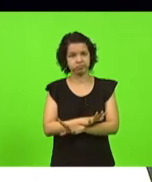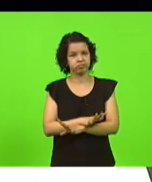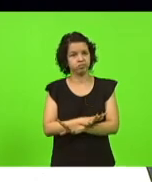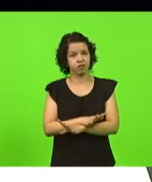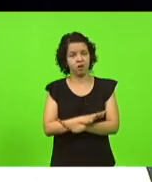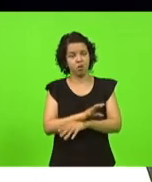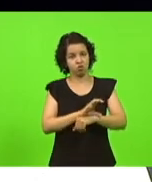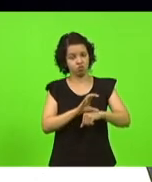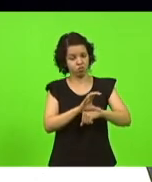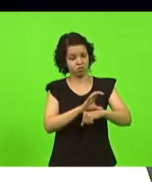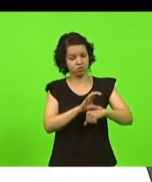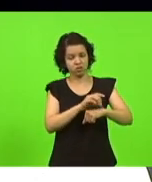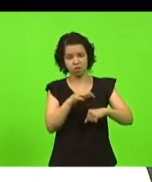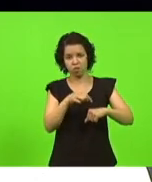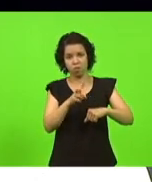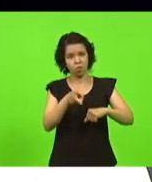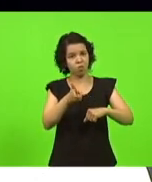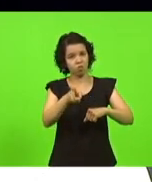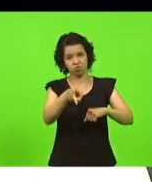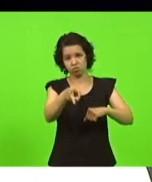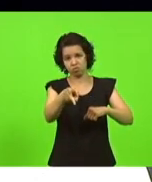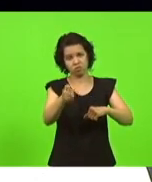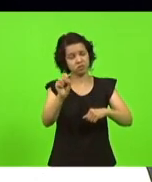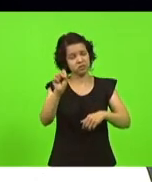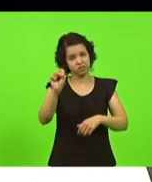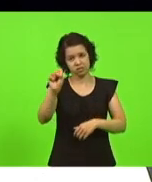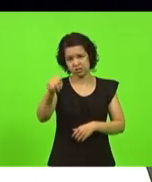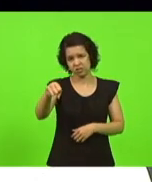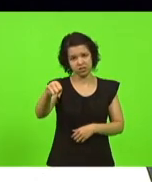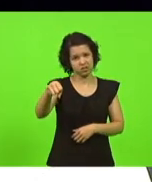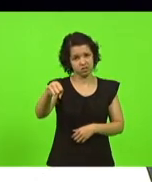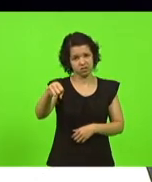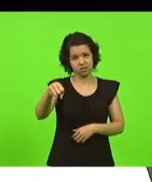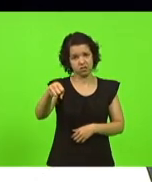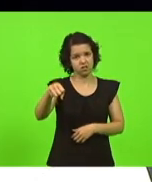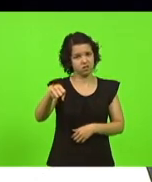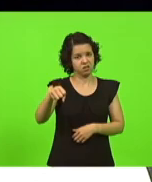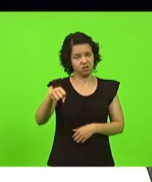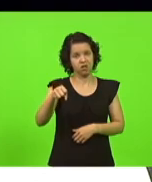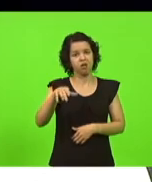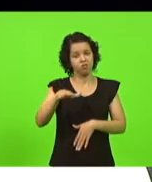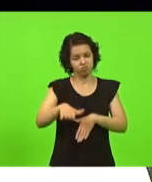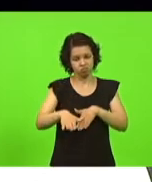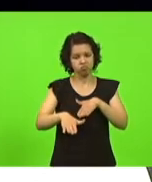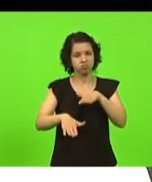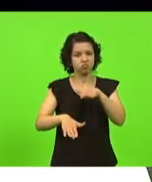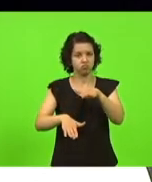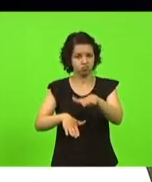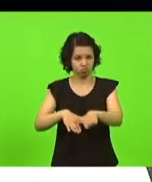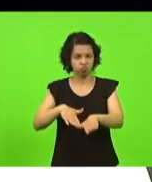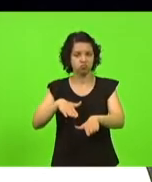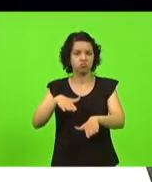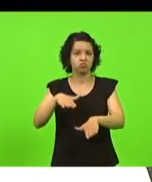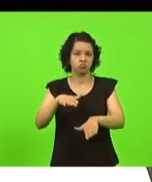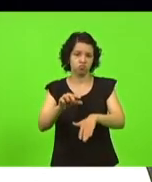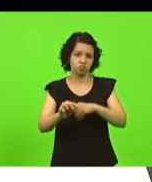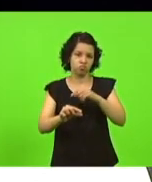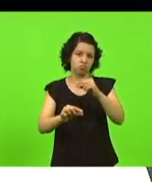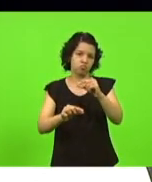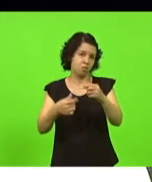existindo. Sim. Um passo de cada vez. Então é isso,